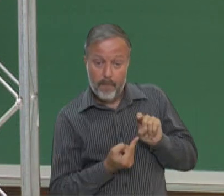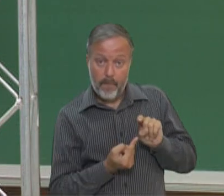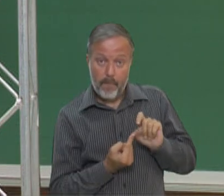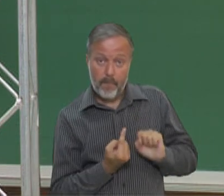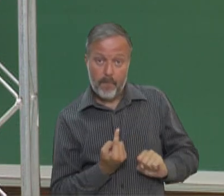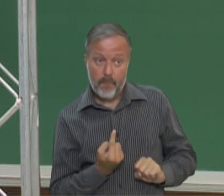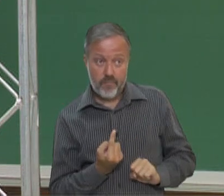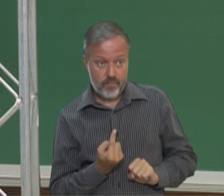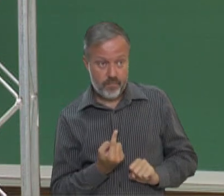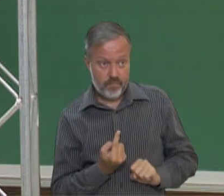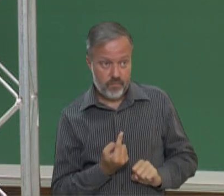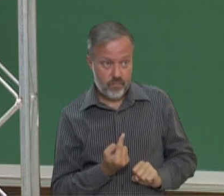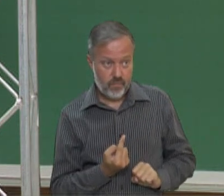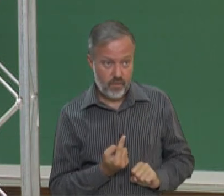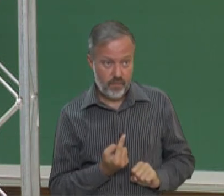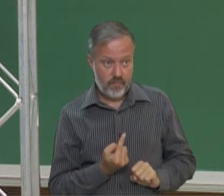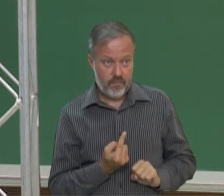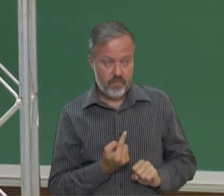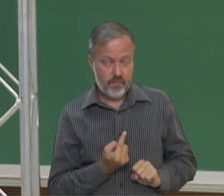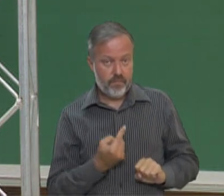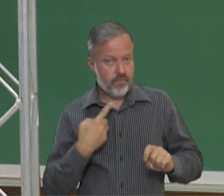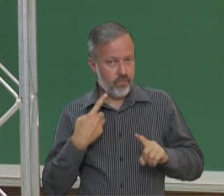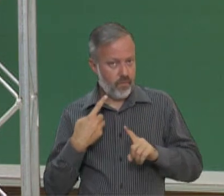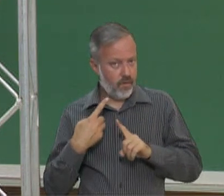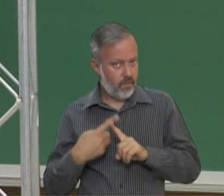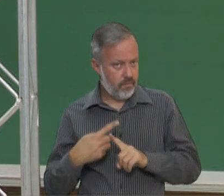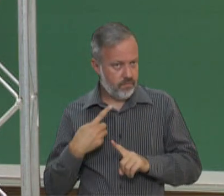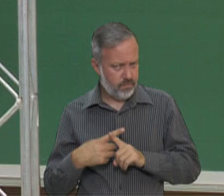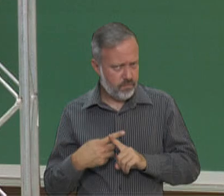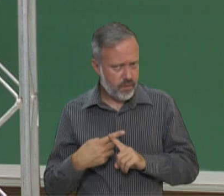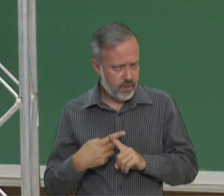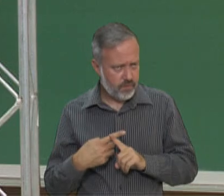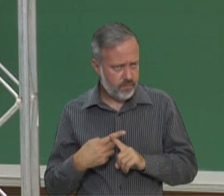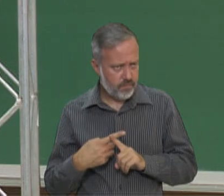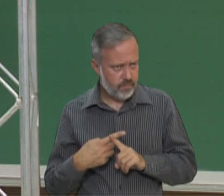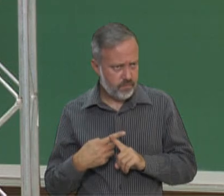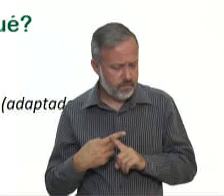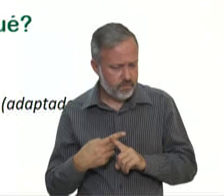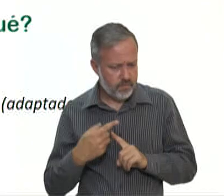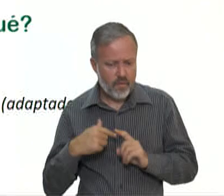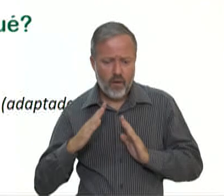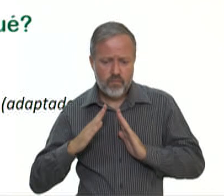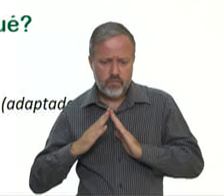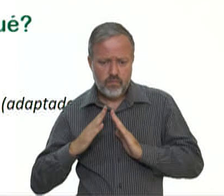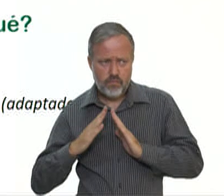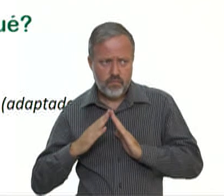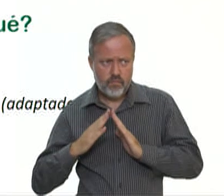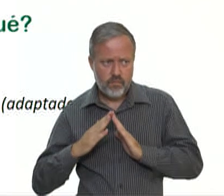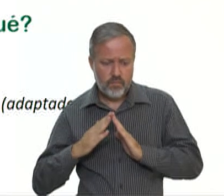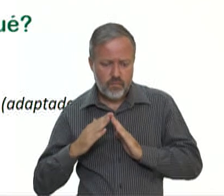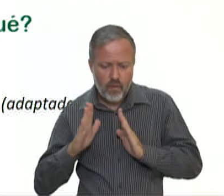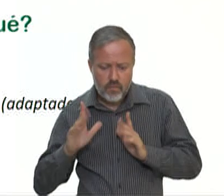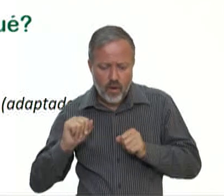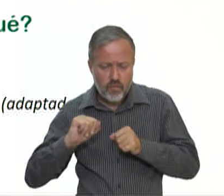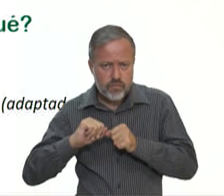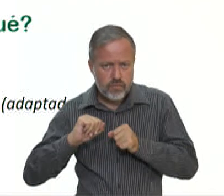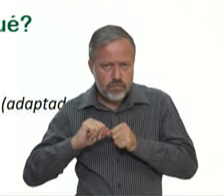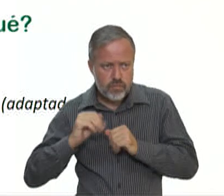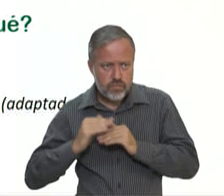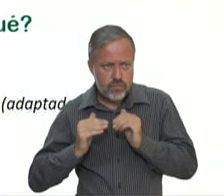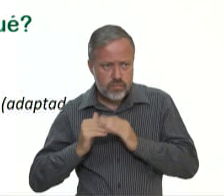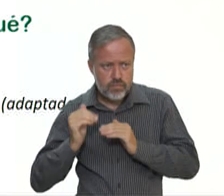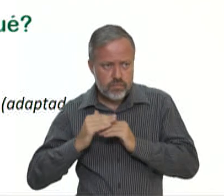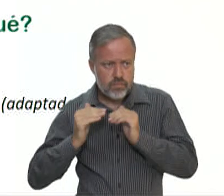porquê, ele é respondido no último parágrafo. Vamos ver. Los edificios habrían sido construidos unos